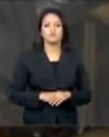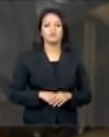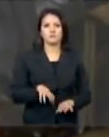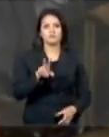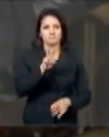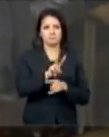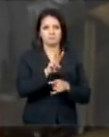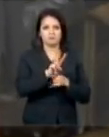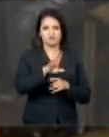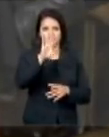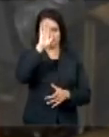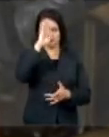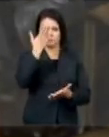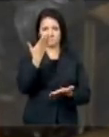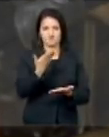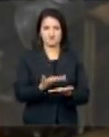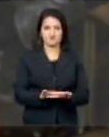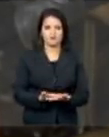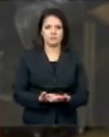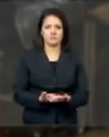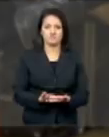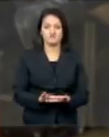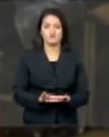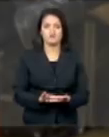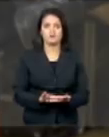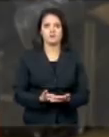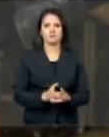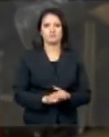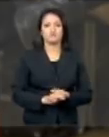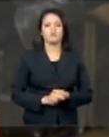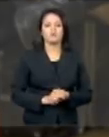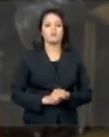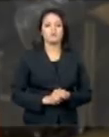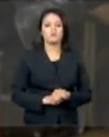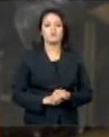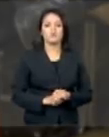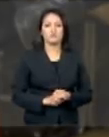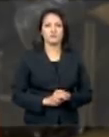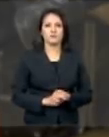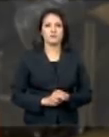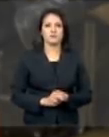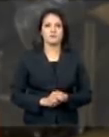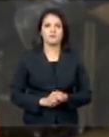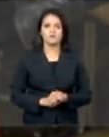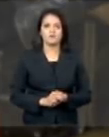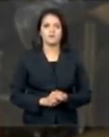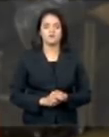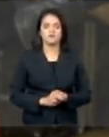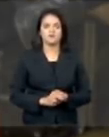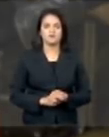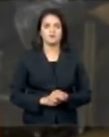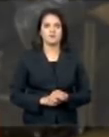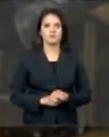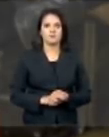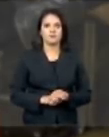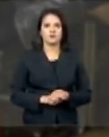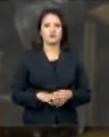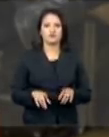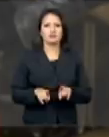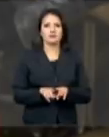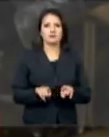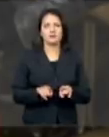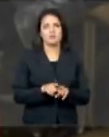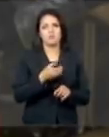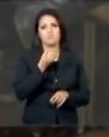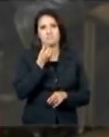da confiança um aspecto subjetivo ainda segundo canutilho a boa-fé objetiva